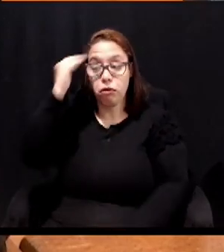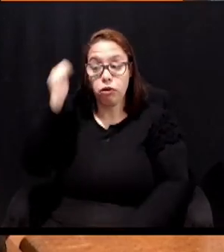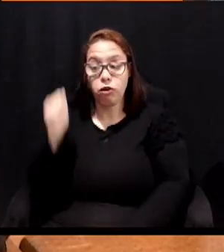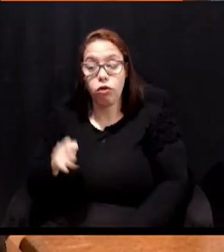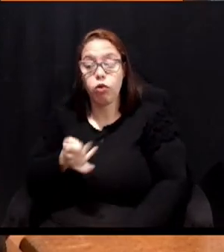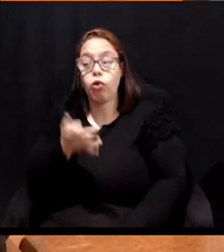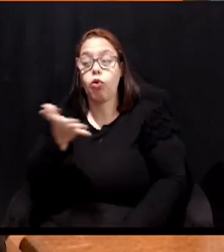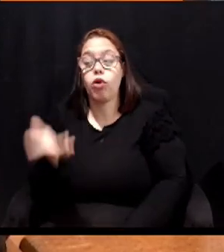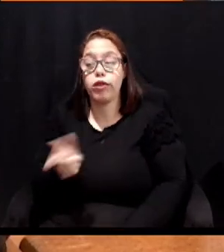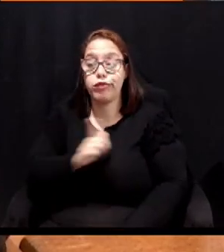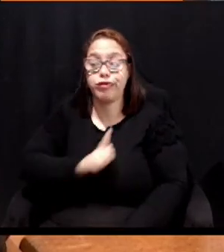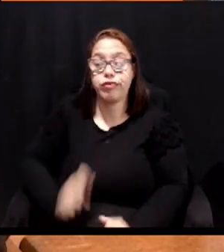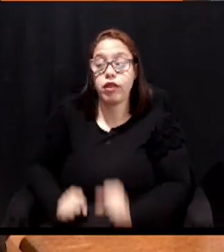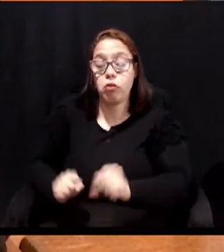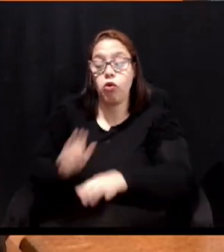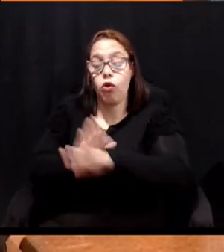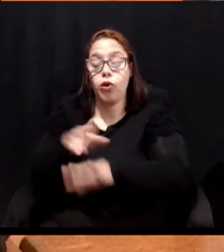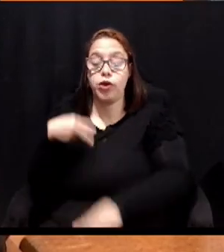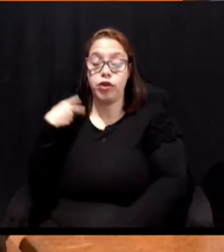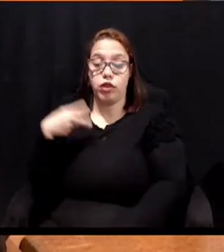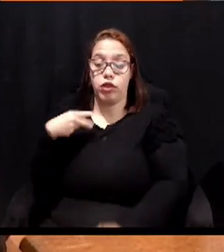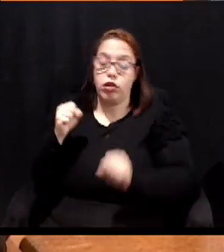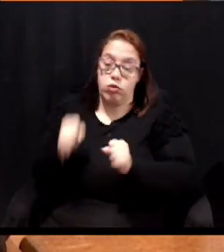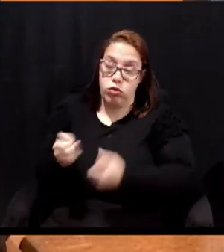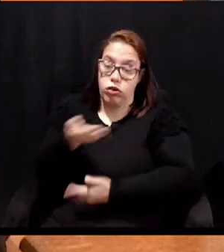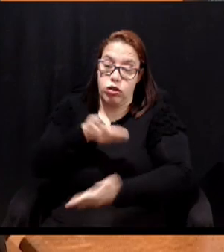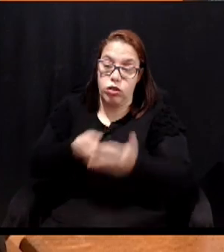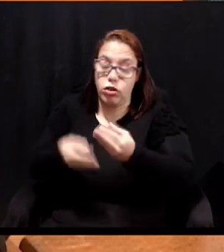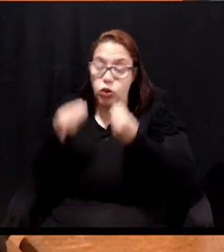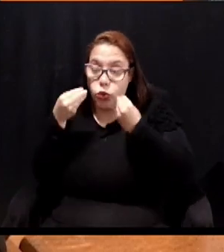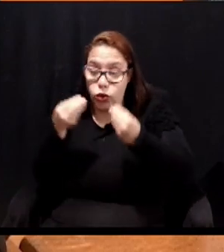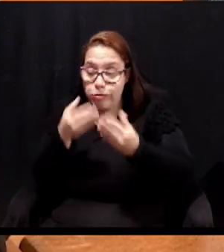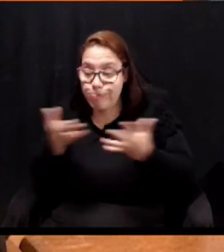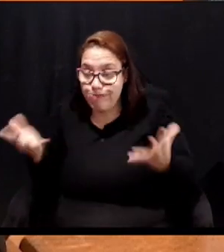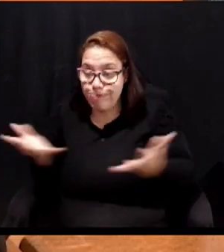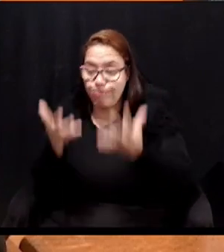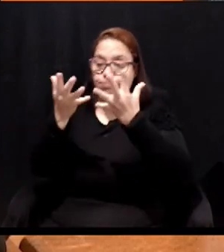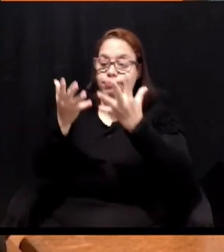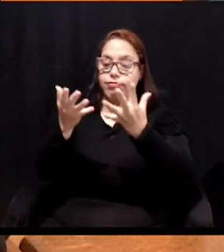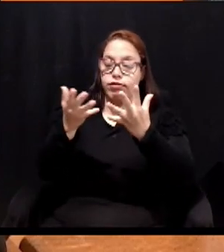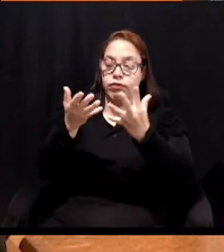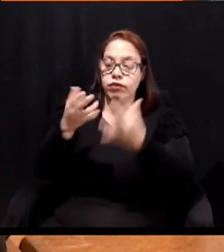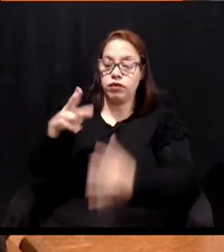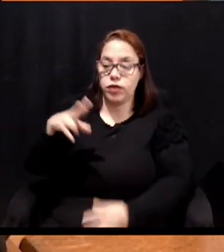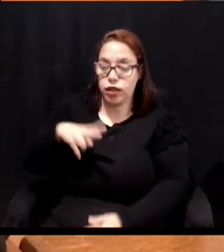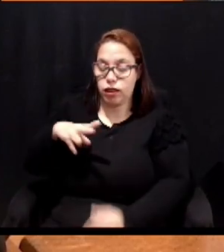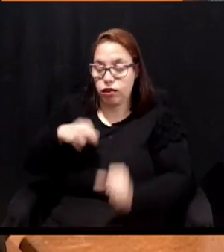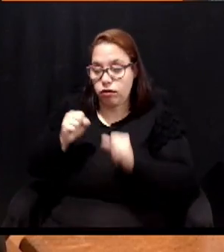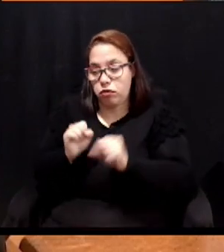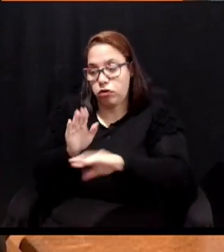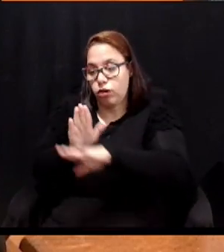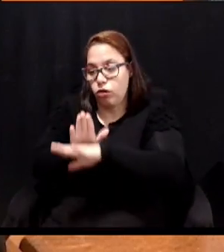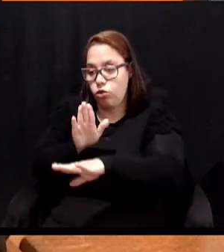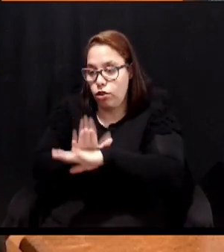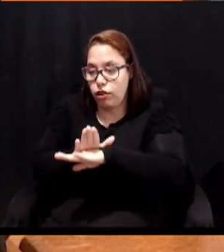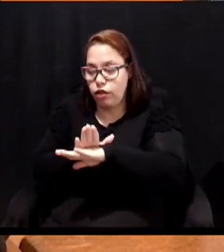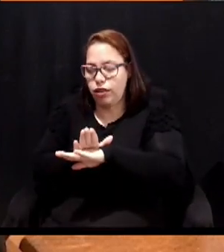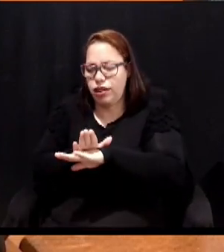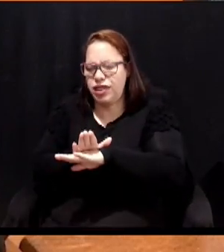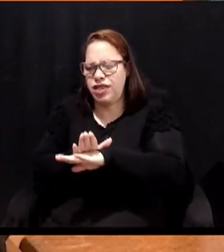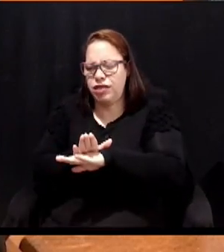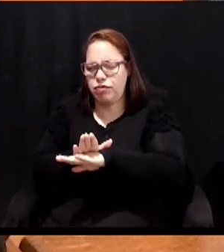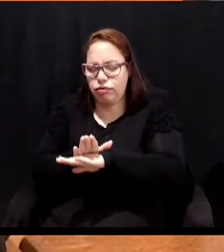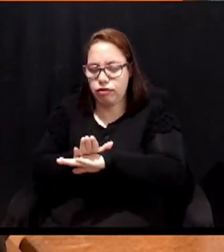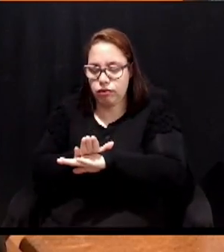pode fazer, a política que ele pode fazer e como a iniciativa privada pode estar realmente atenta